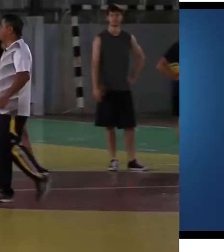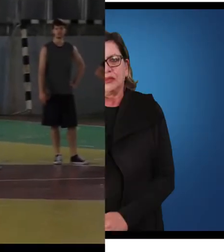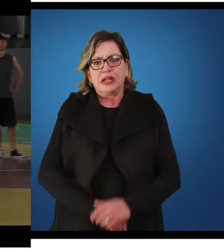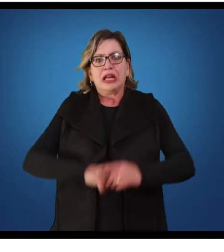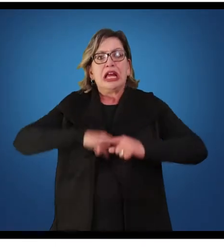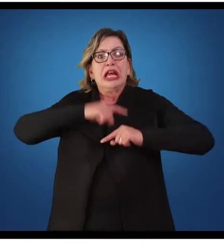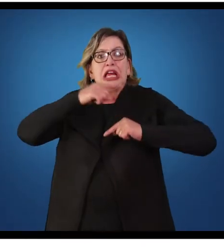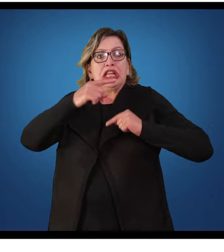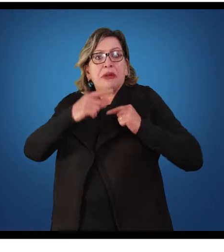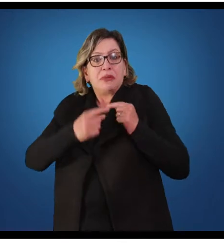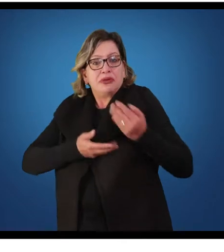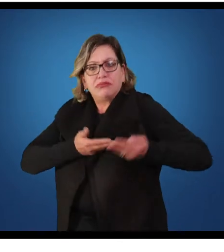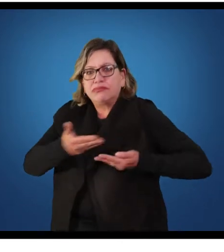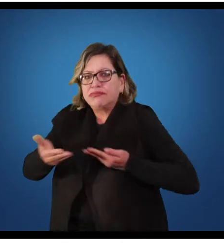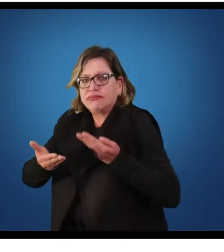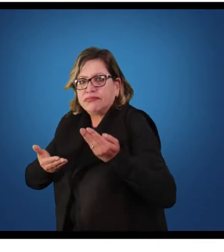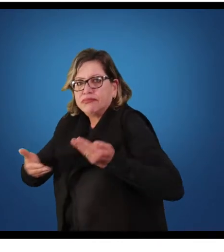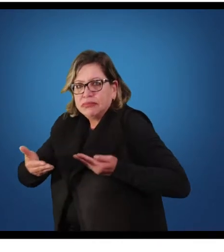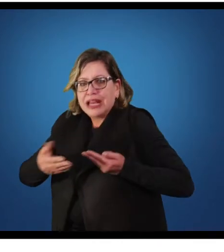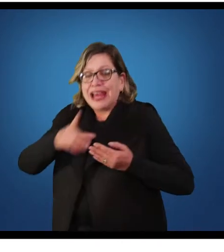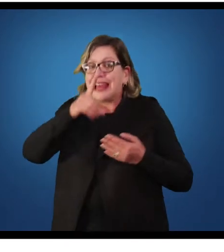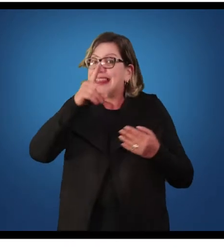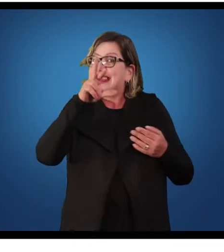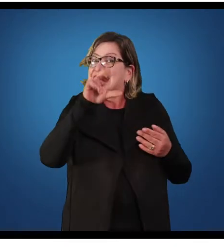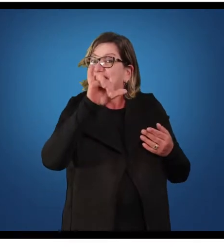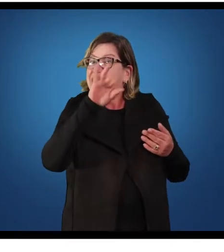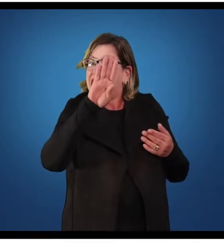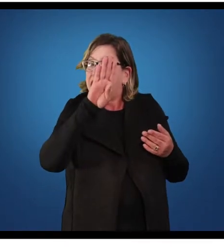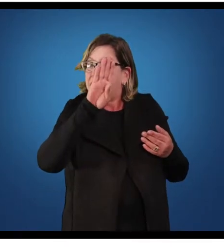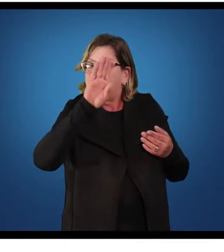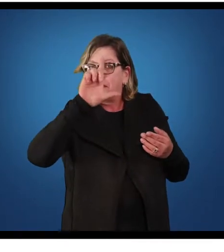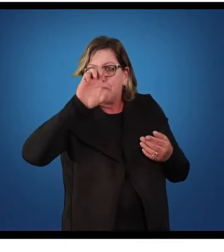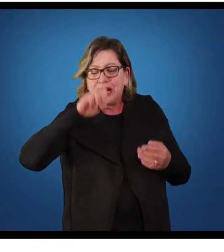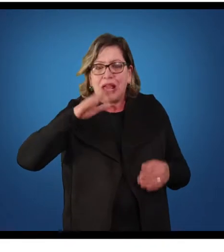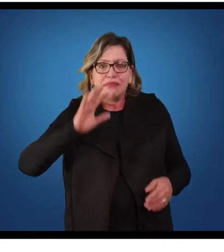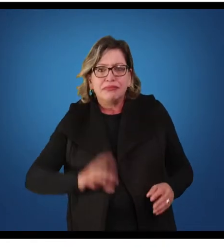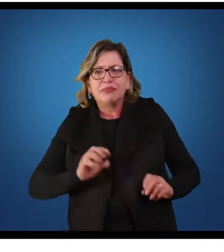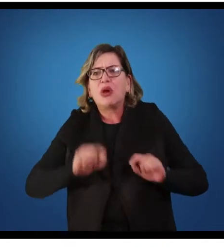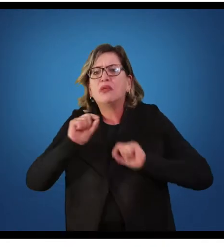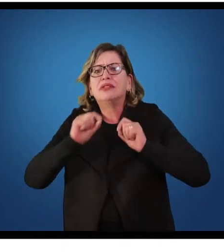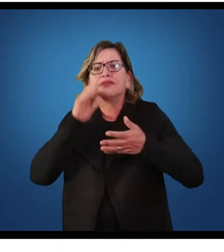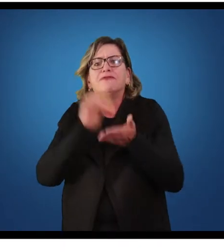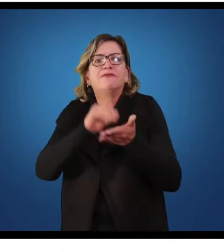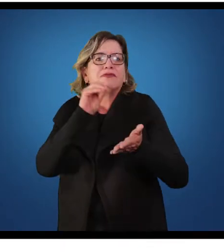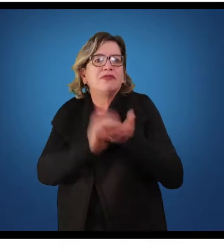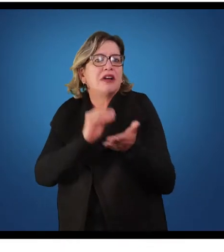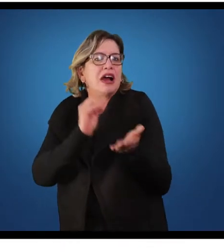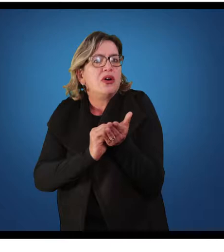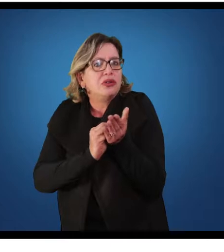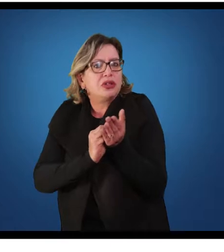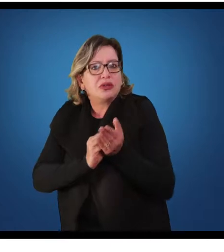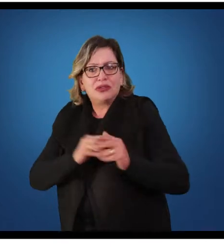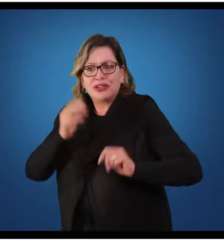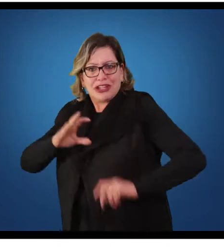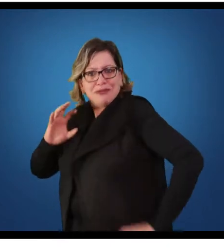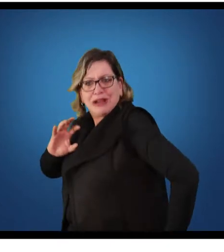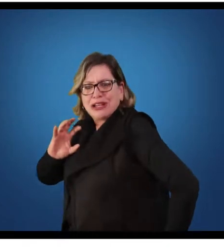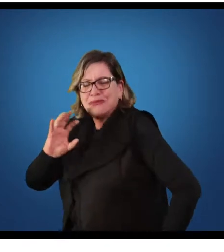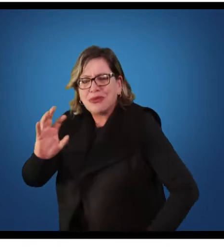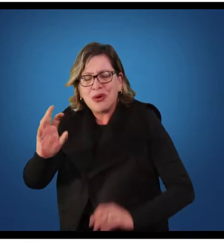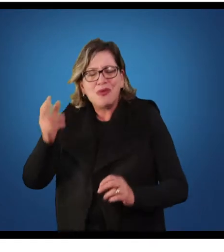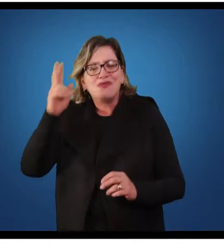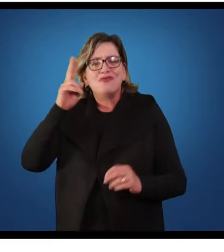E após esse drible, após quicar essa bola no chão, o que falta durante um jogo de handball?